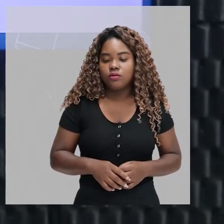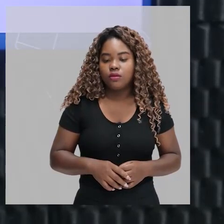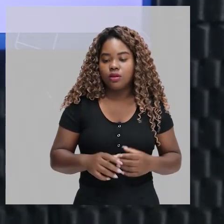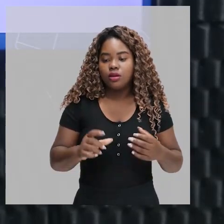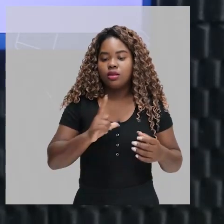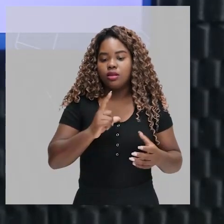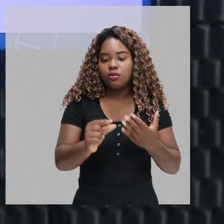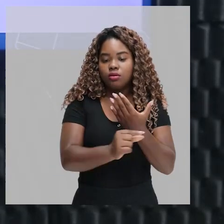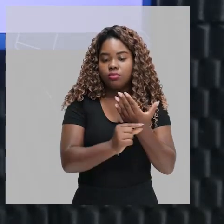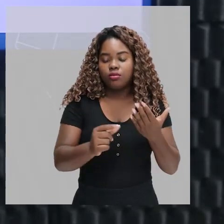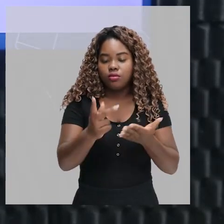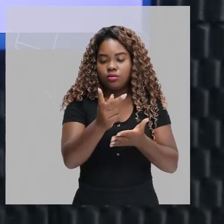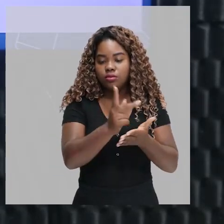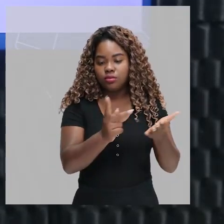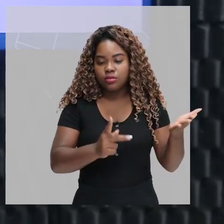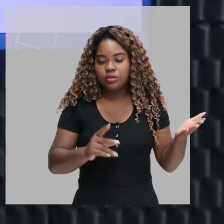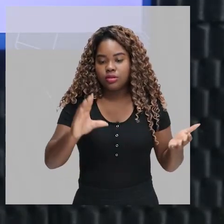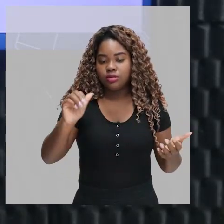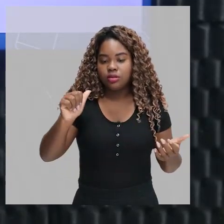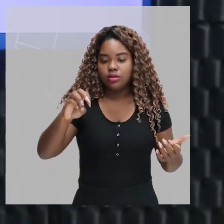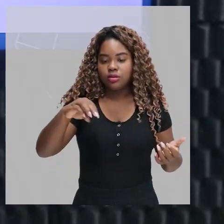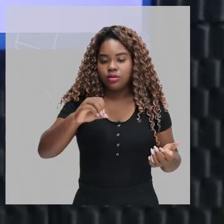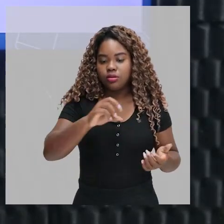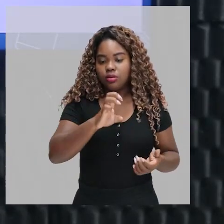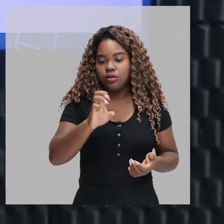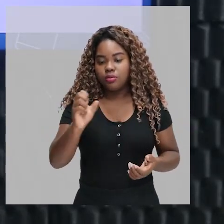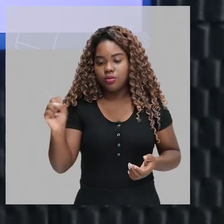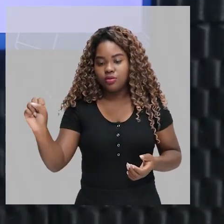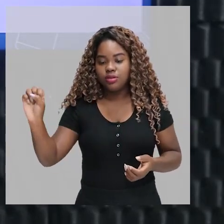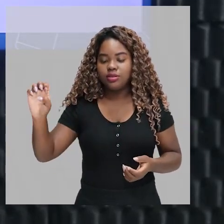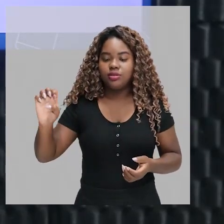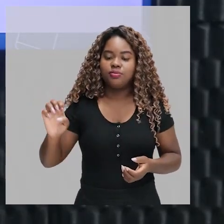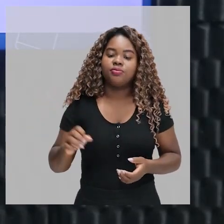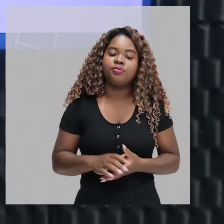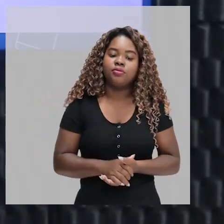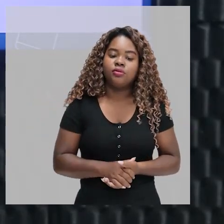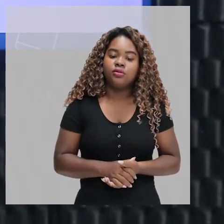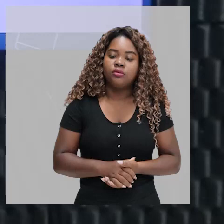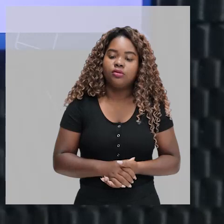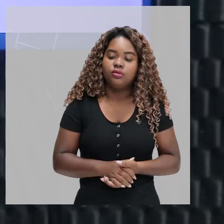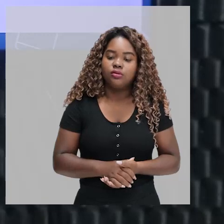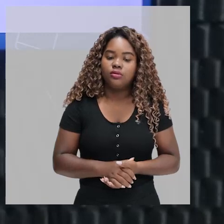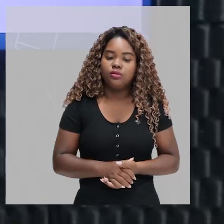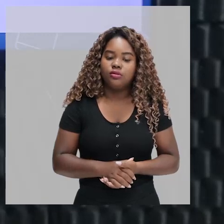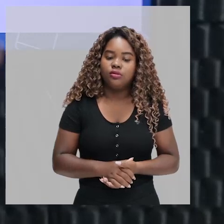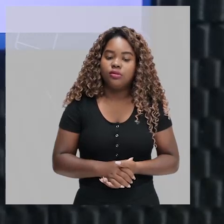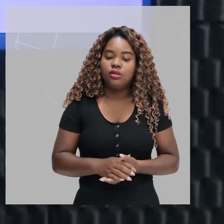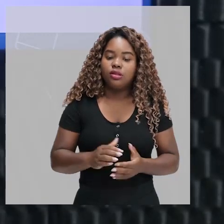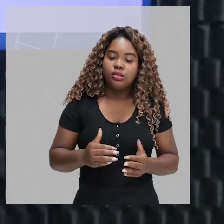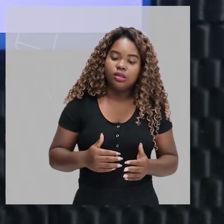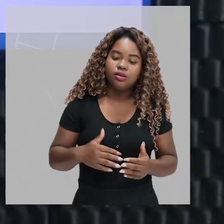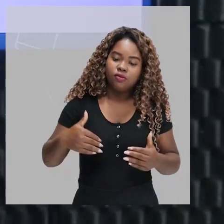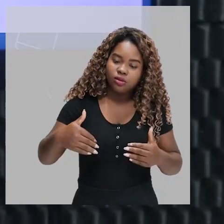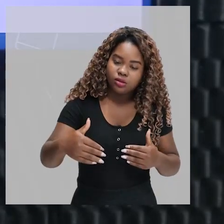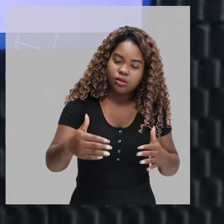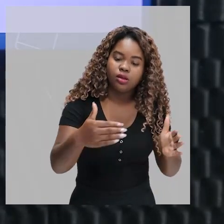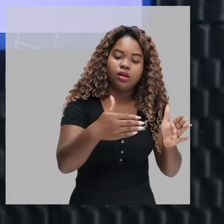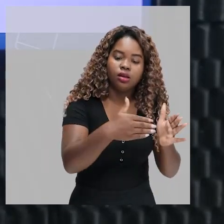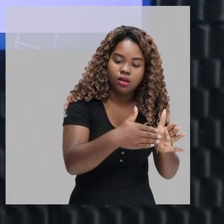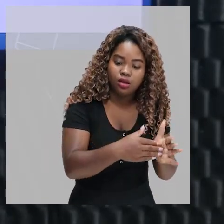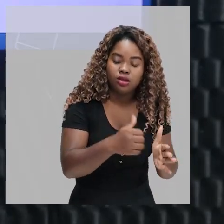do poema Camões tá bom de Almeida Garret e vai se estender até